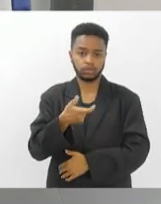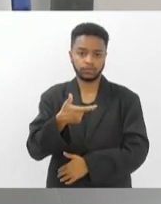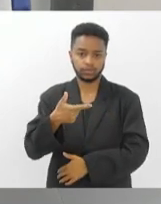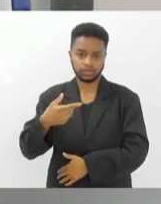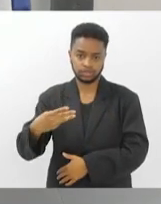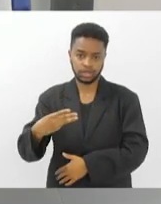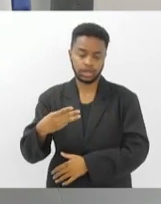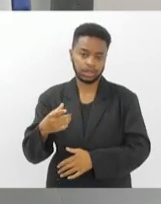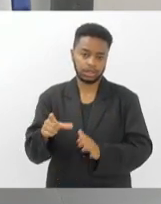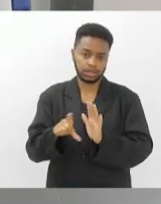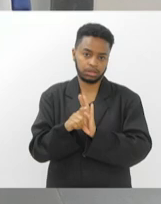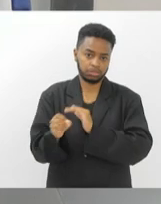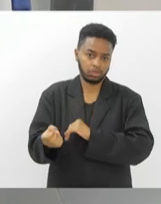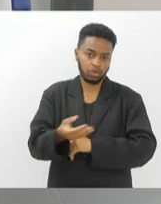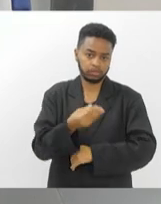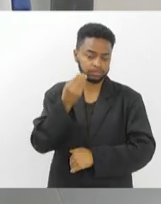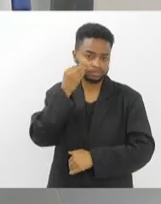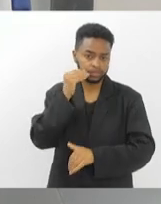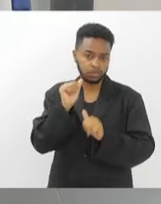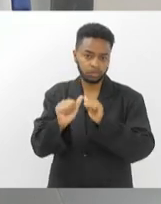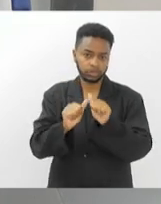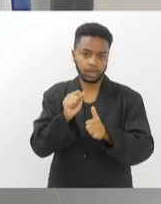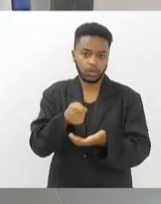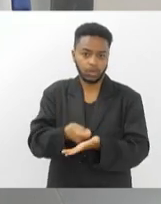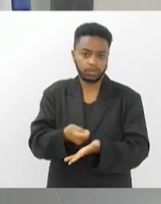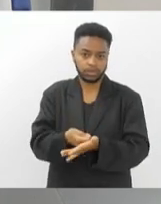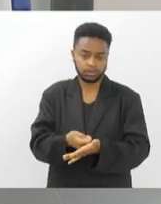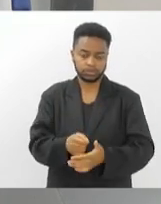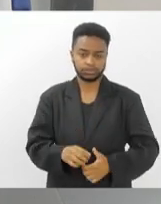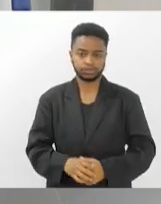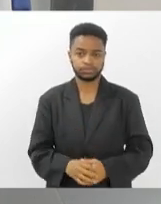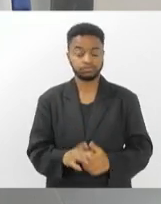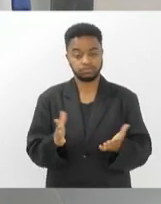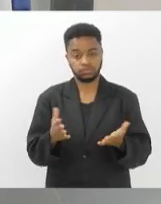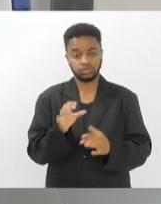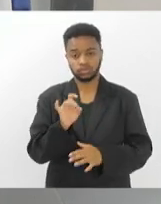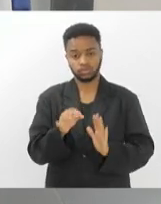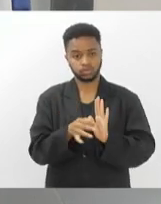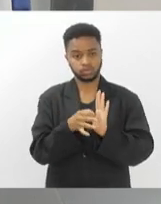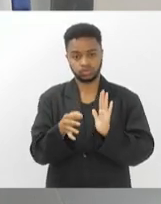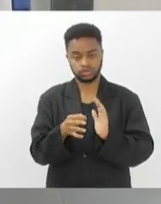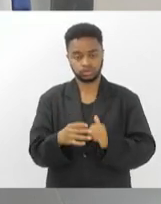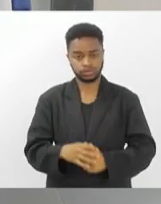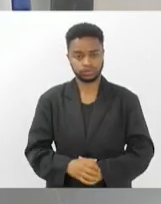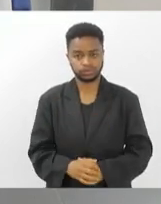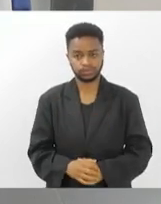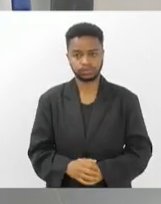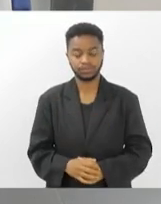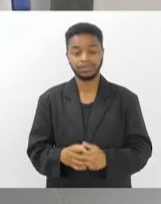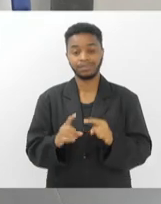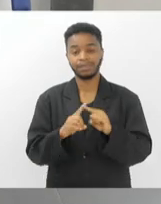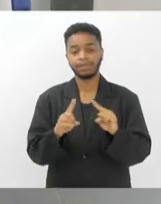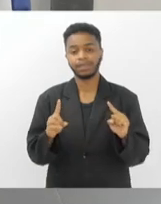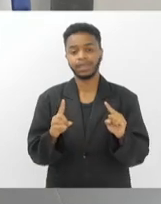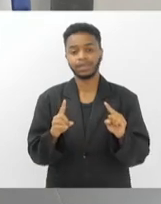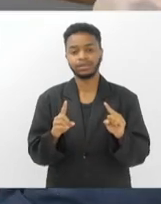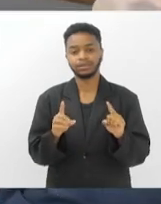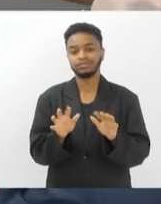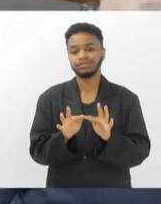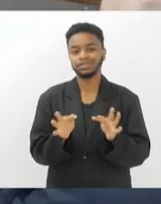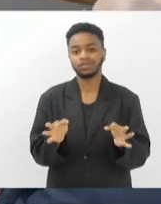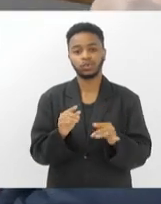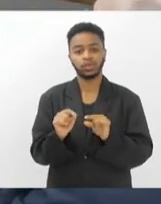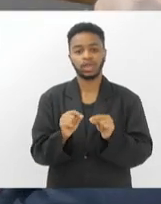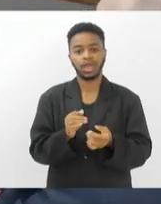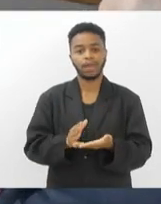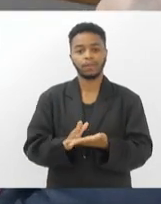uma lei recente, em impositiva. Uma sugestão, né? Presidente. Mas se pelo simples fato de ter aprovado a